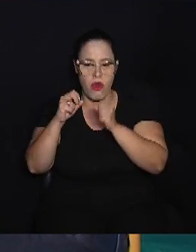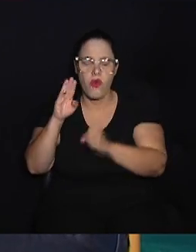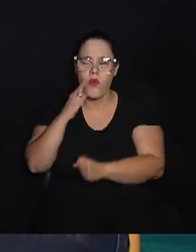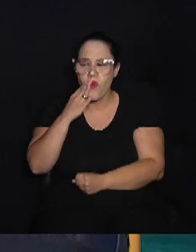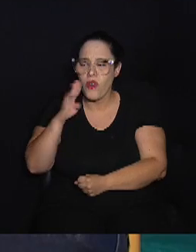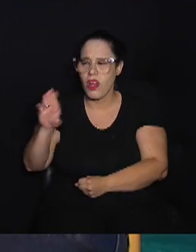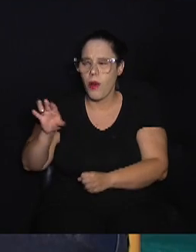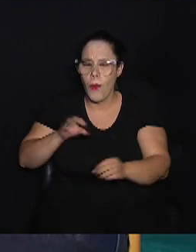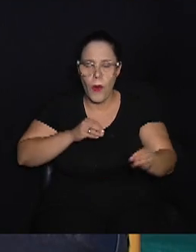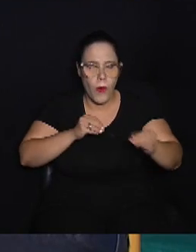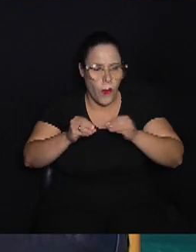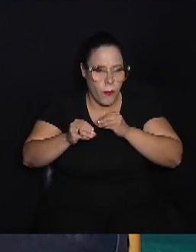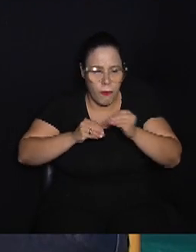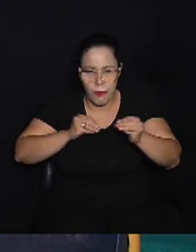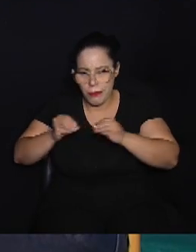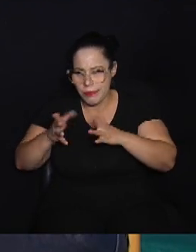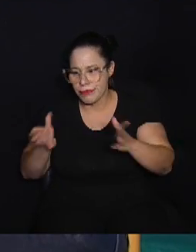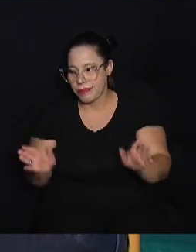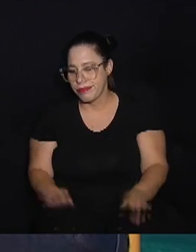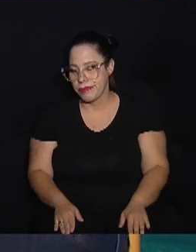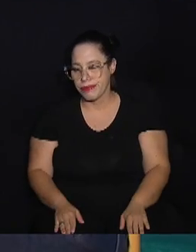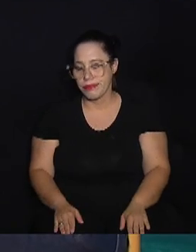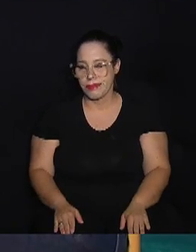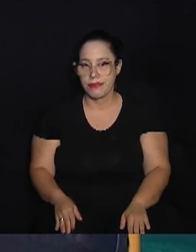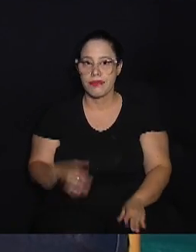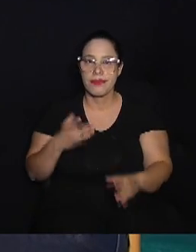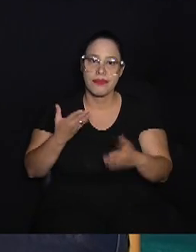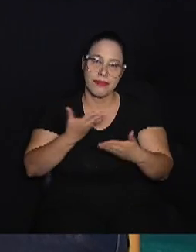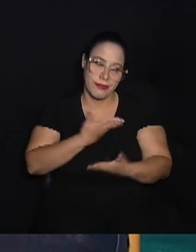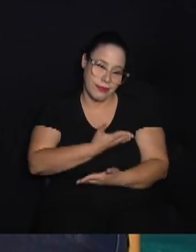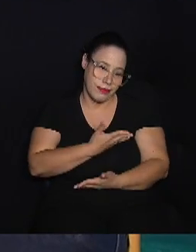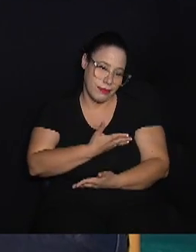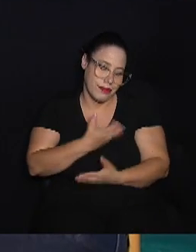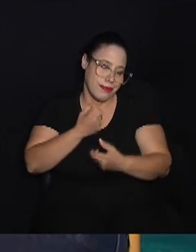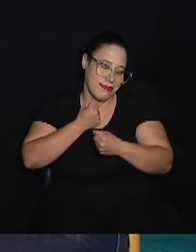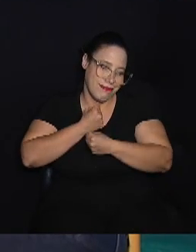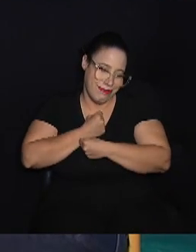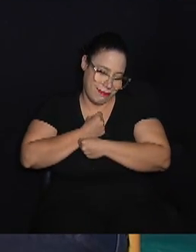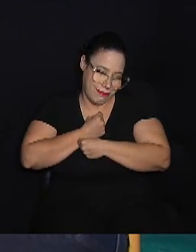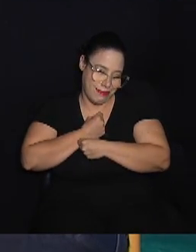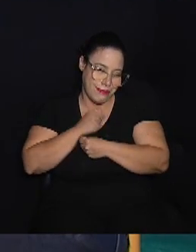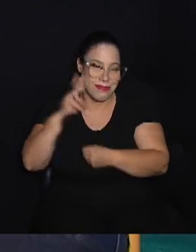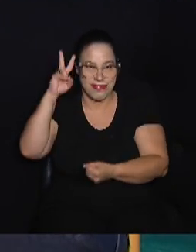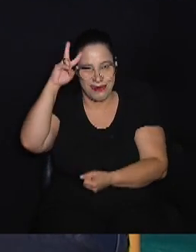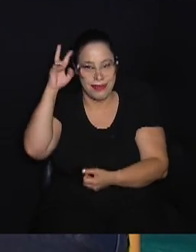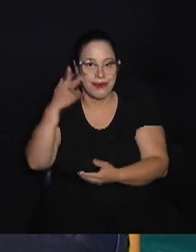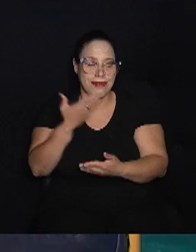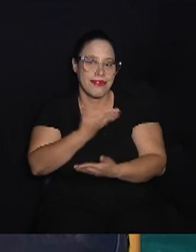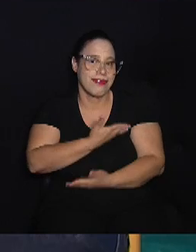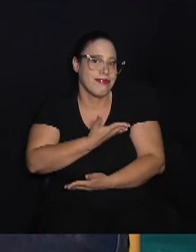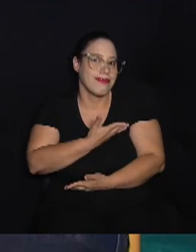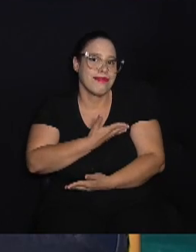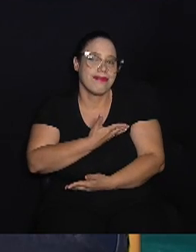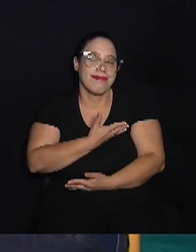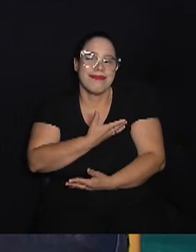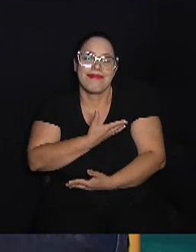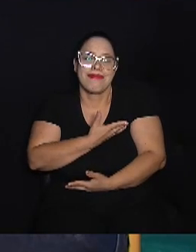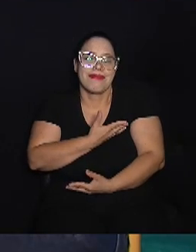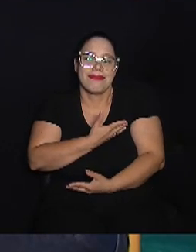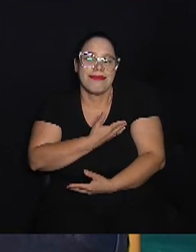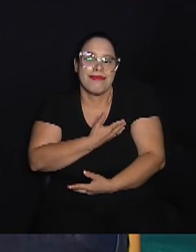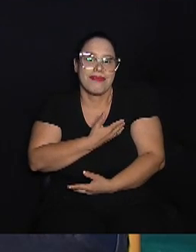news, manipulação das massas, e fala sobre amizade. No fundo, no fundo, é uma história sobre amizade, sobre uma grande